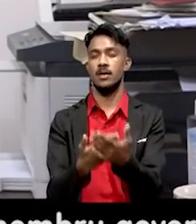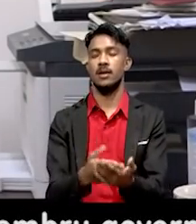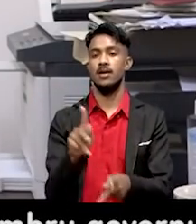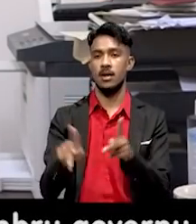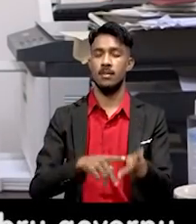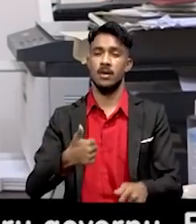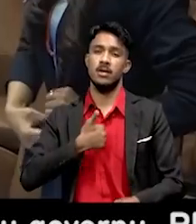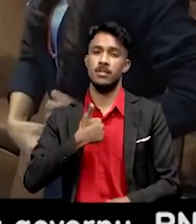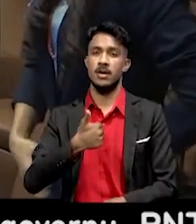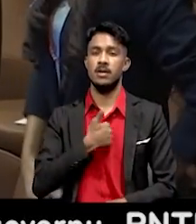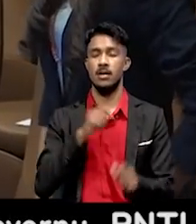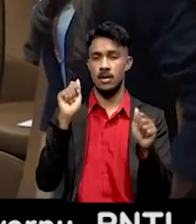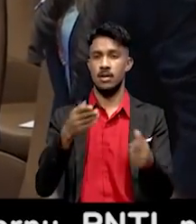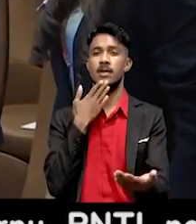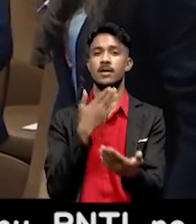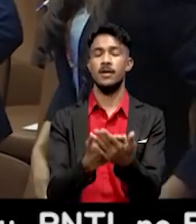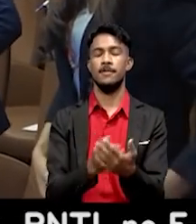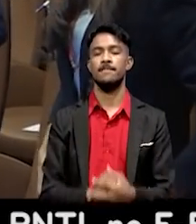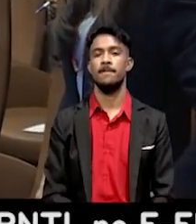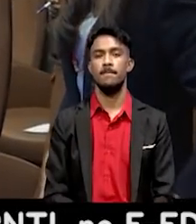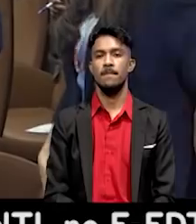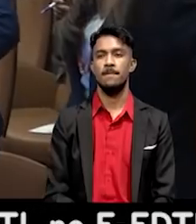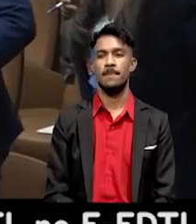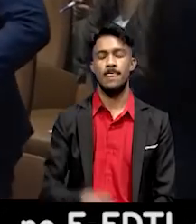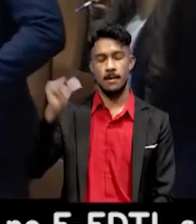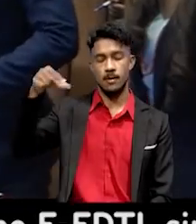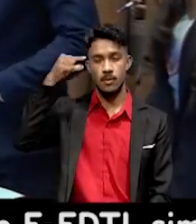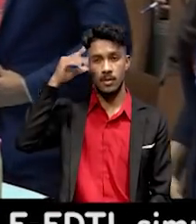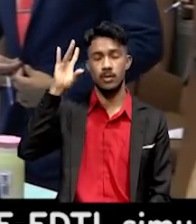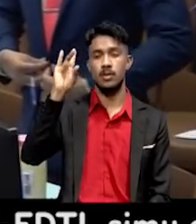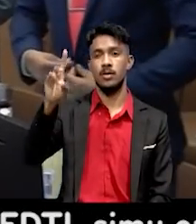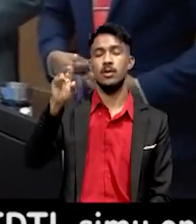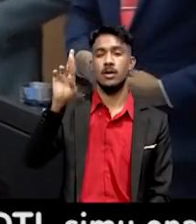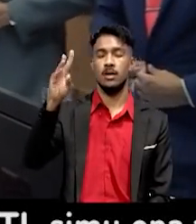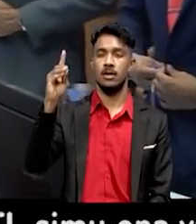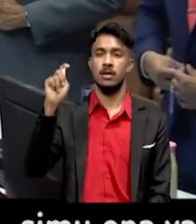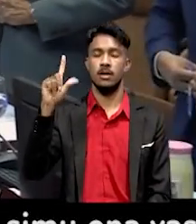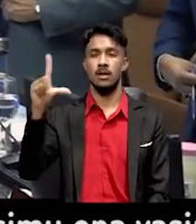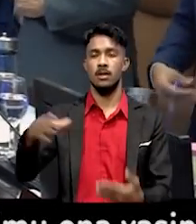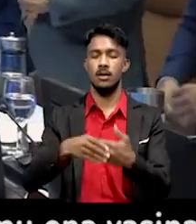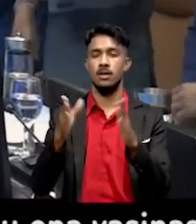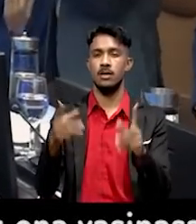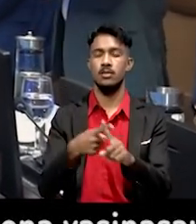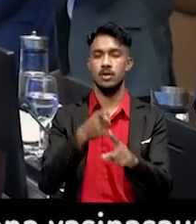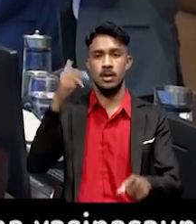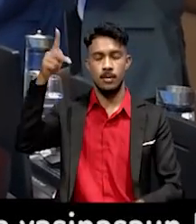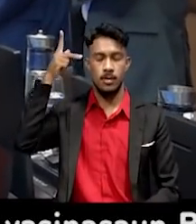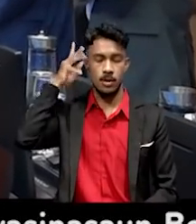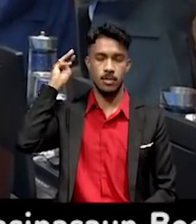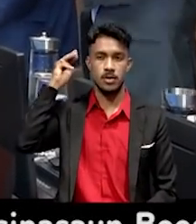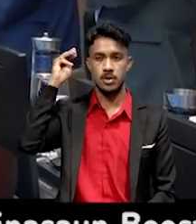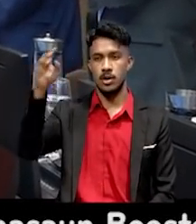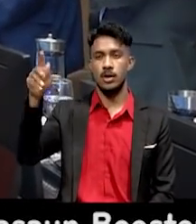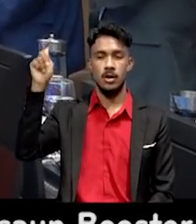independente dia kita Oitavo governo constitucional nebe lidera husi primeiro ministro Taur Matanruak